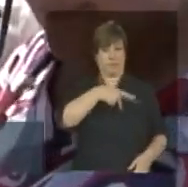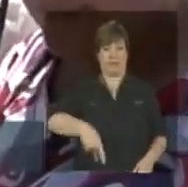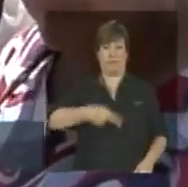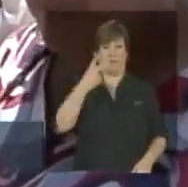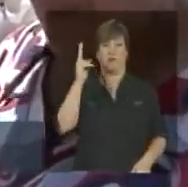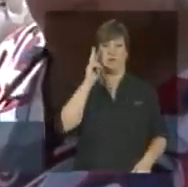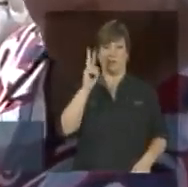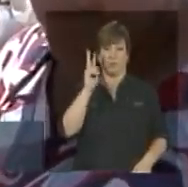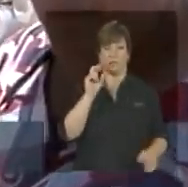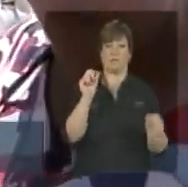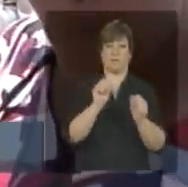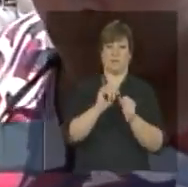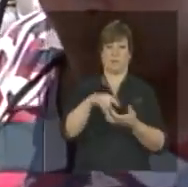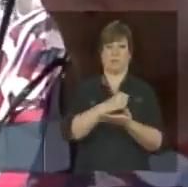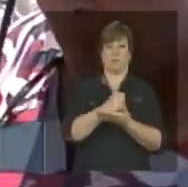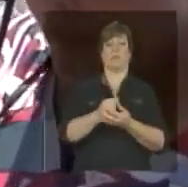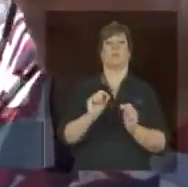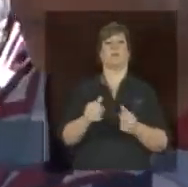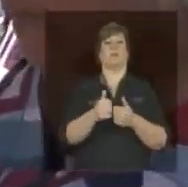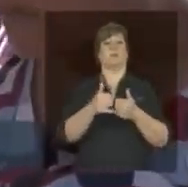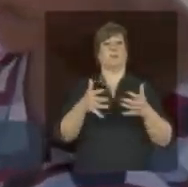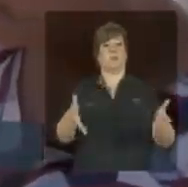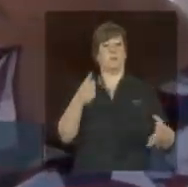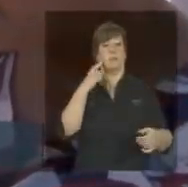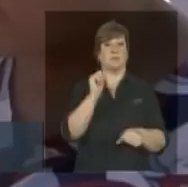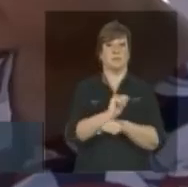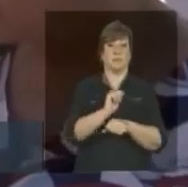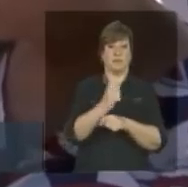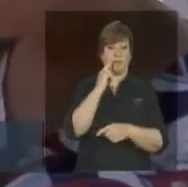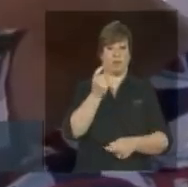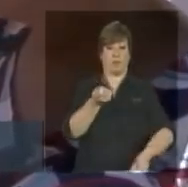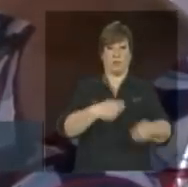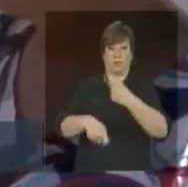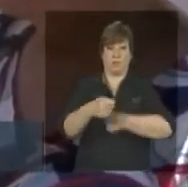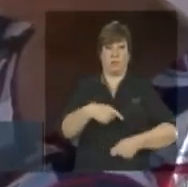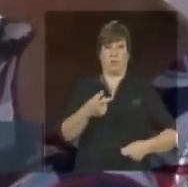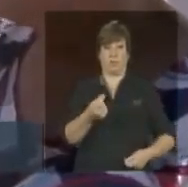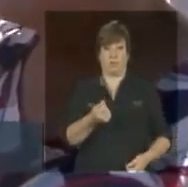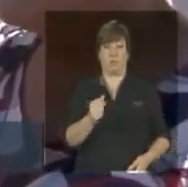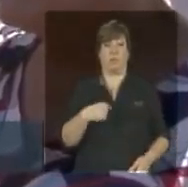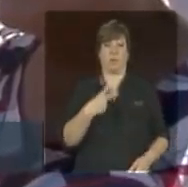e aditados, abrem a perspectiva de faturamento no valor de